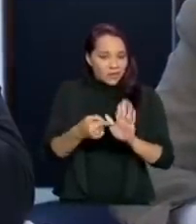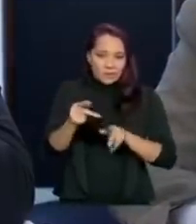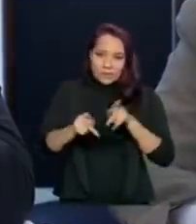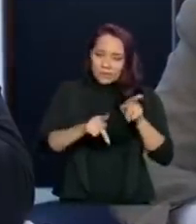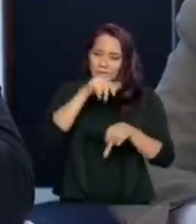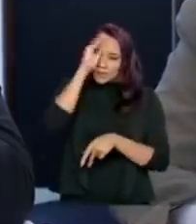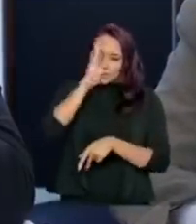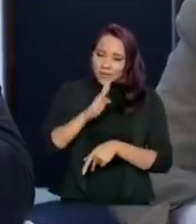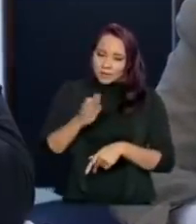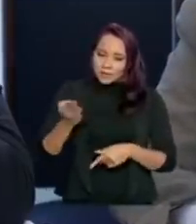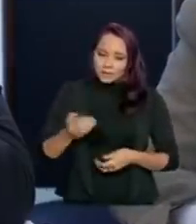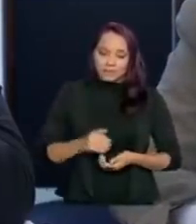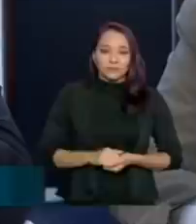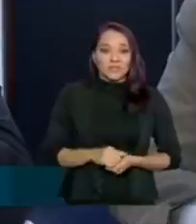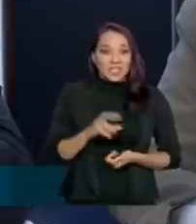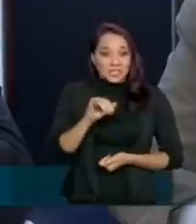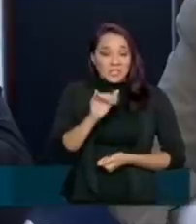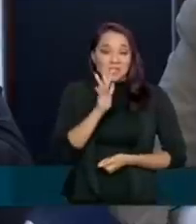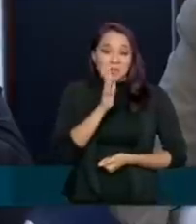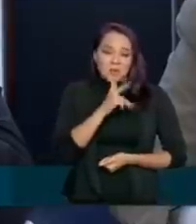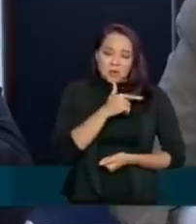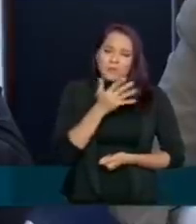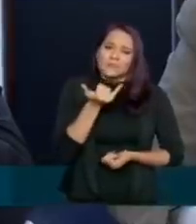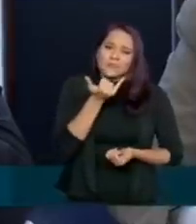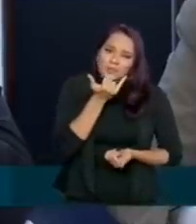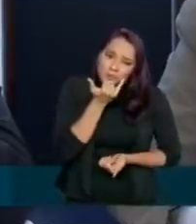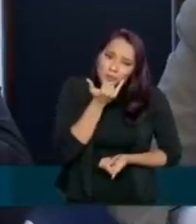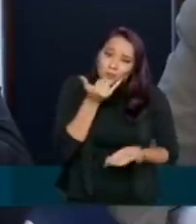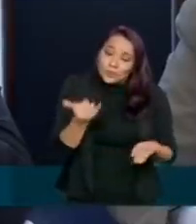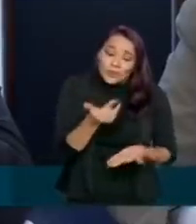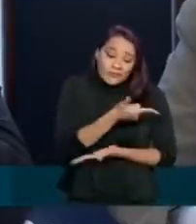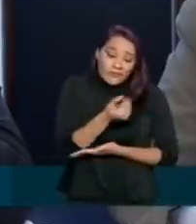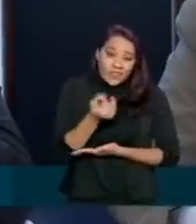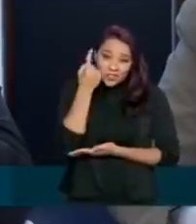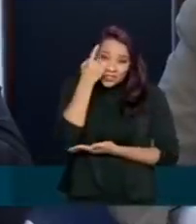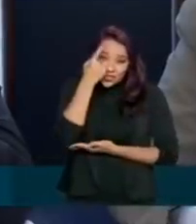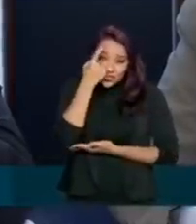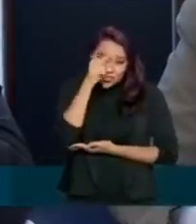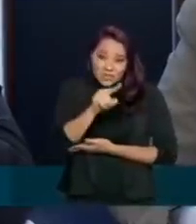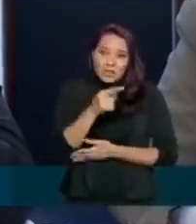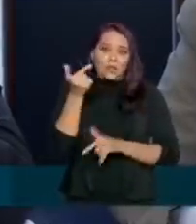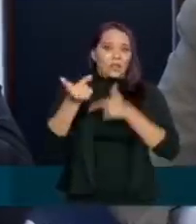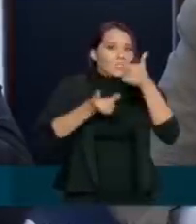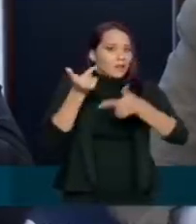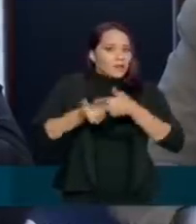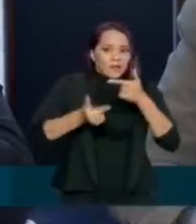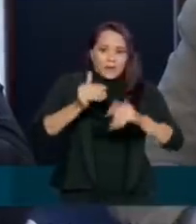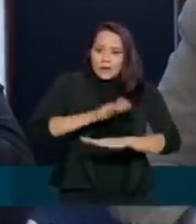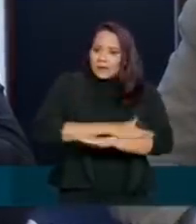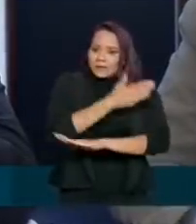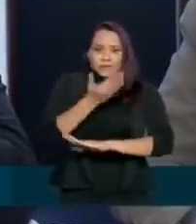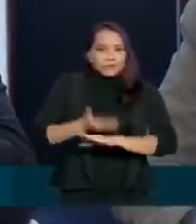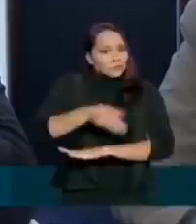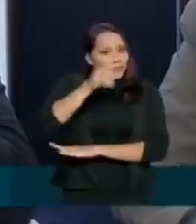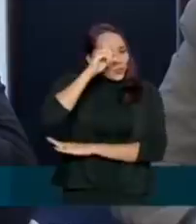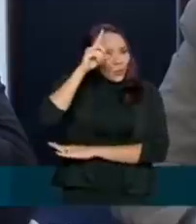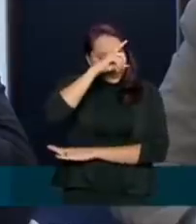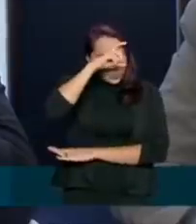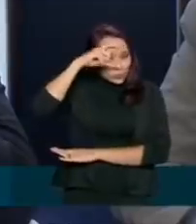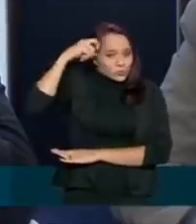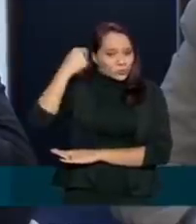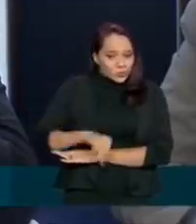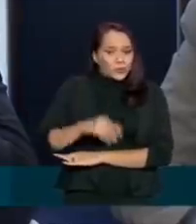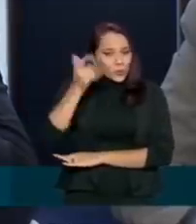brasileiro. Se demorou, peço desculpas. Foram 20 dias de trabalho. E trabalhamos todos os dias para chegar nesses